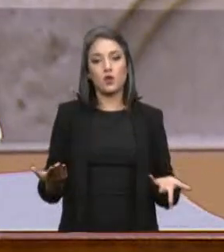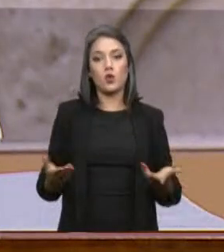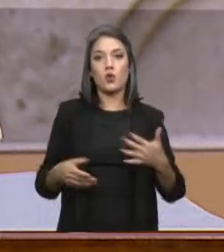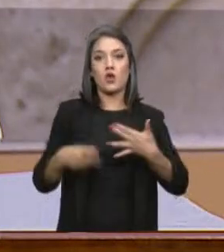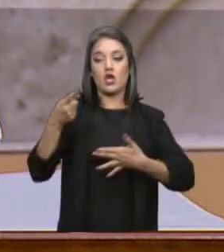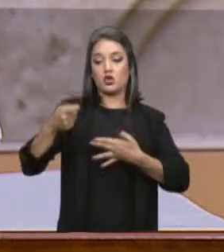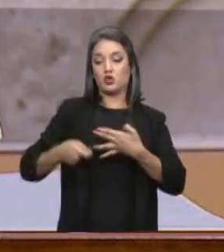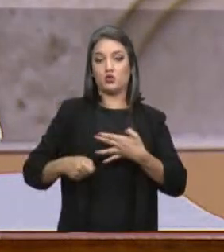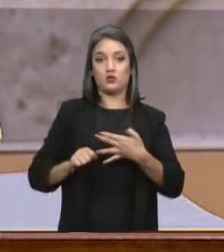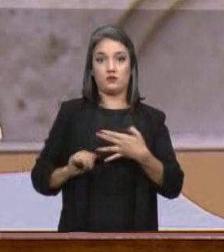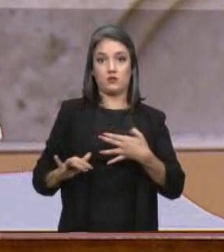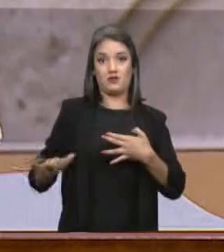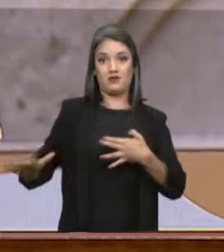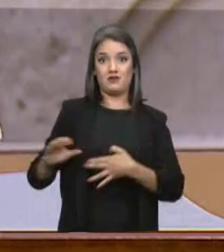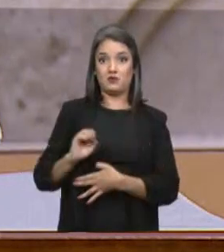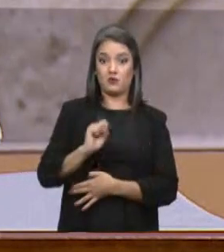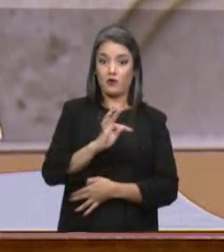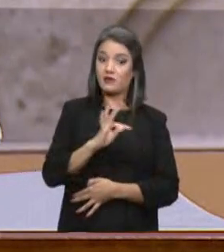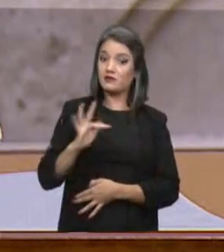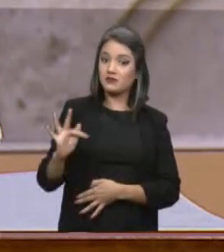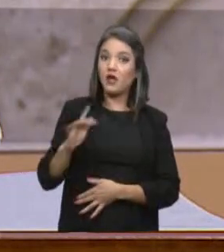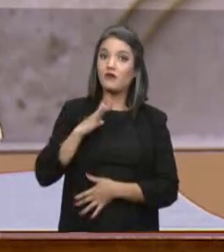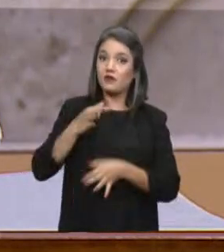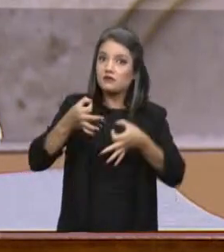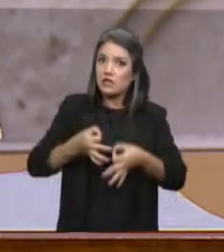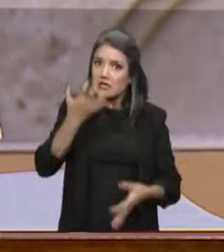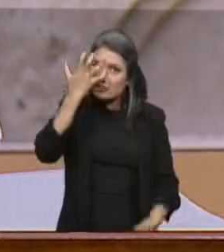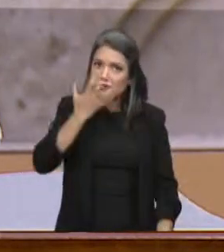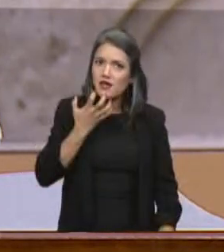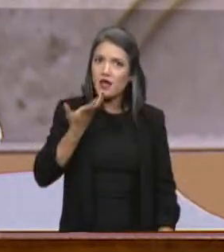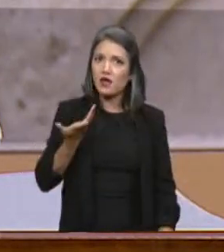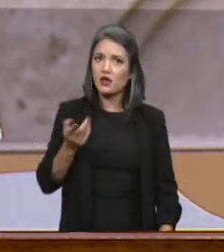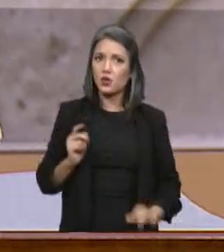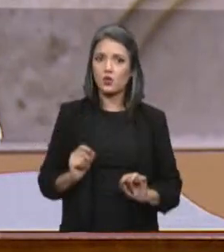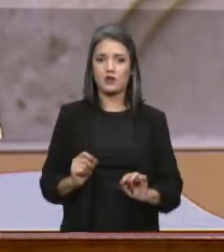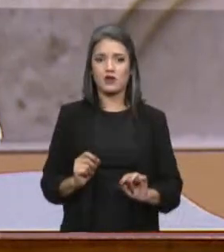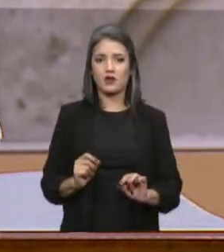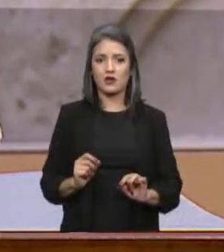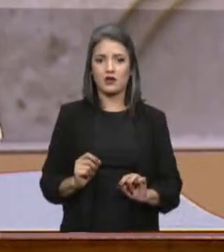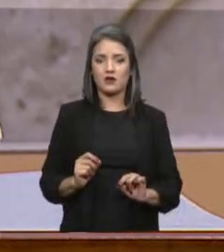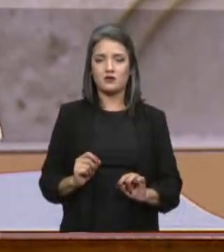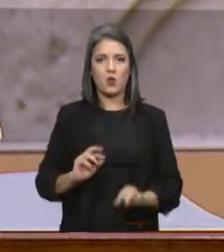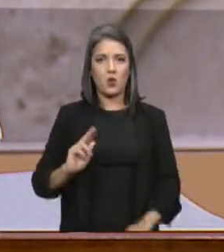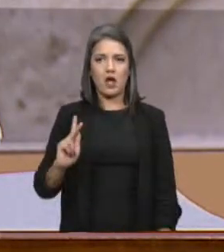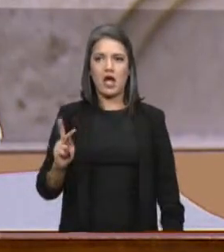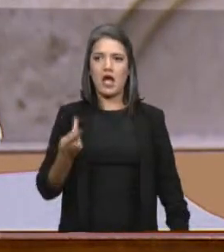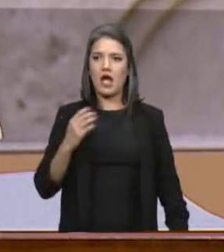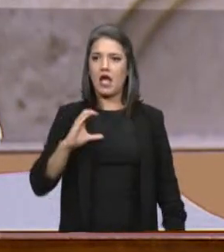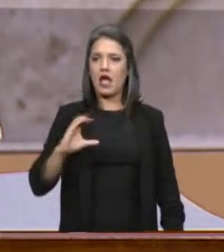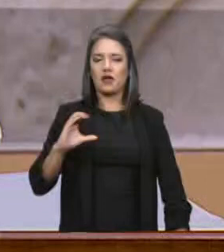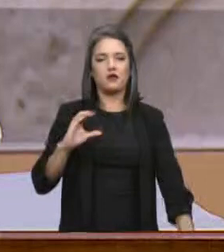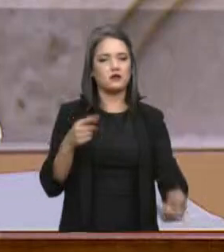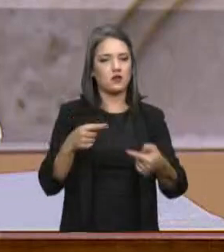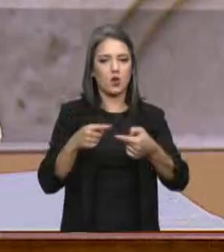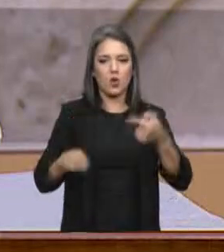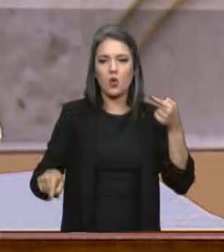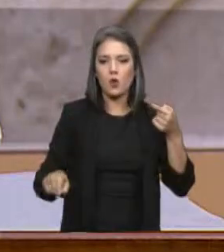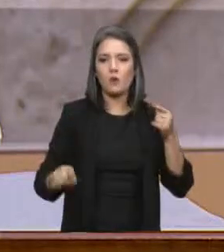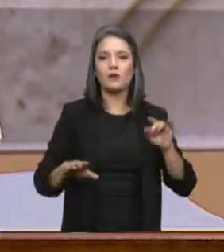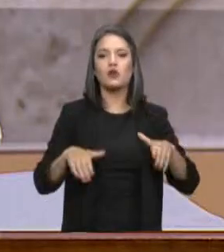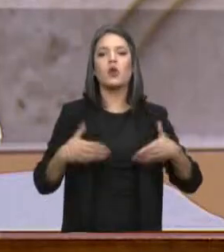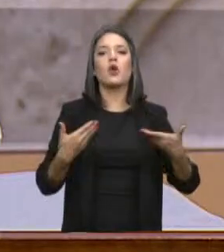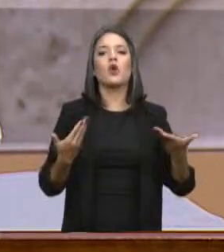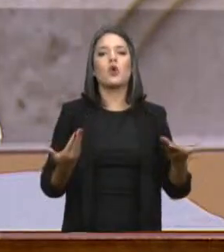jurisprudência do Supremo Tribunal Federal é firme no sentido de que não cabe HC contra ato